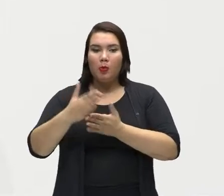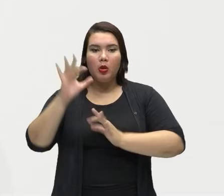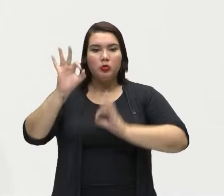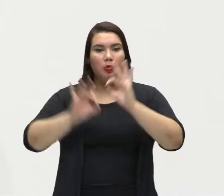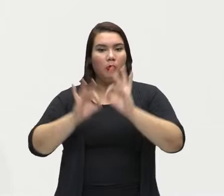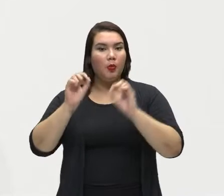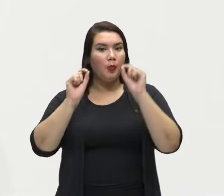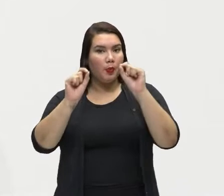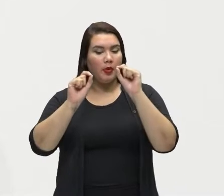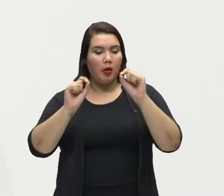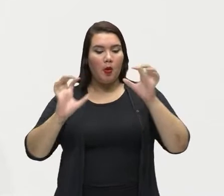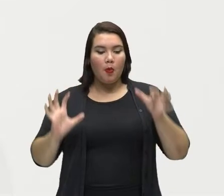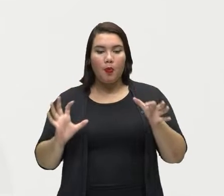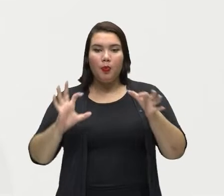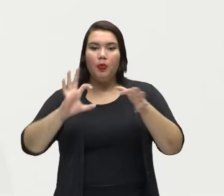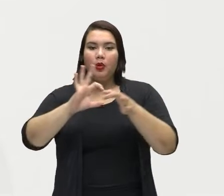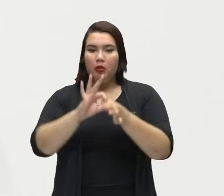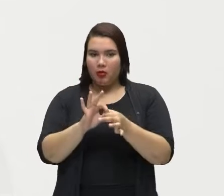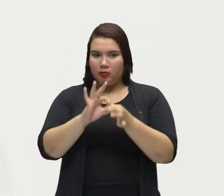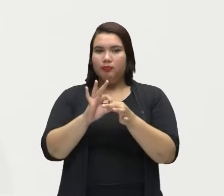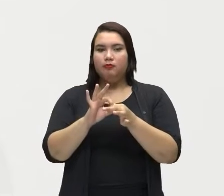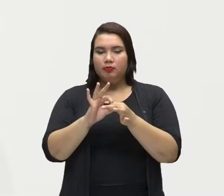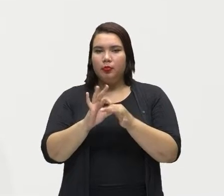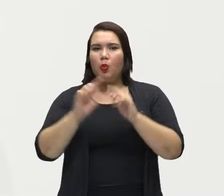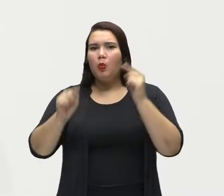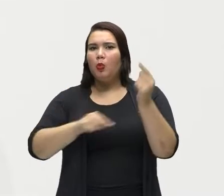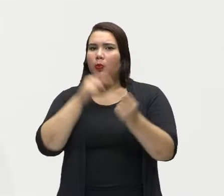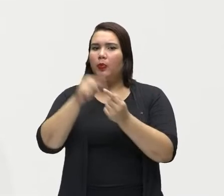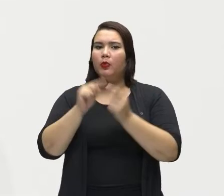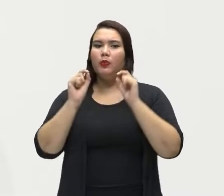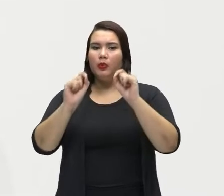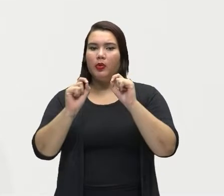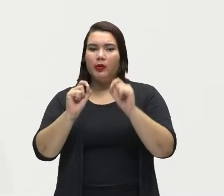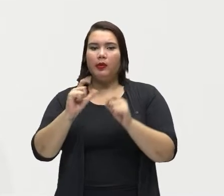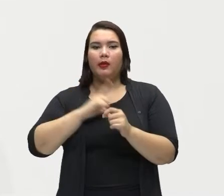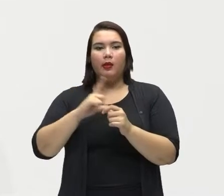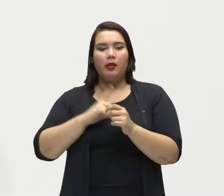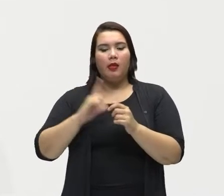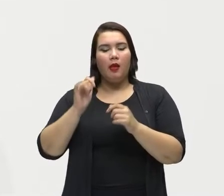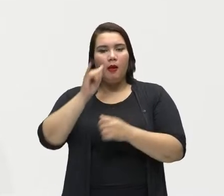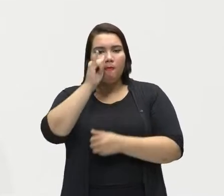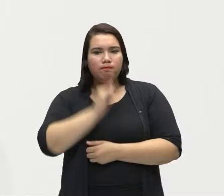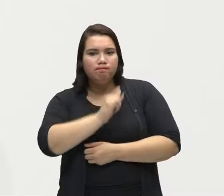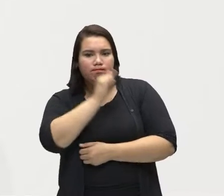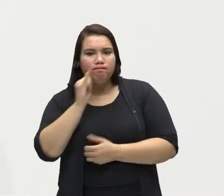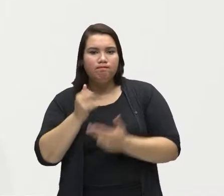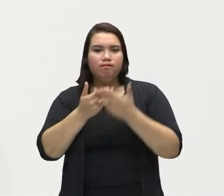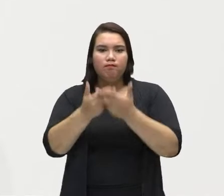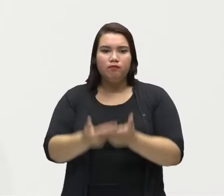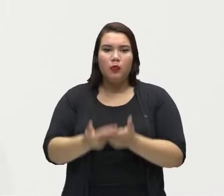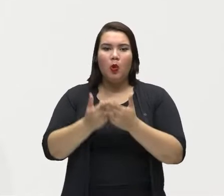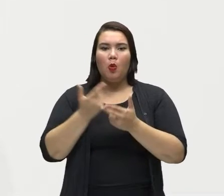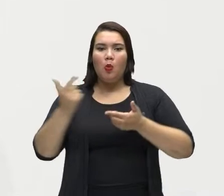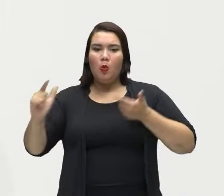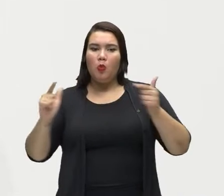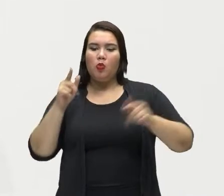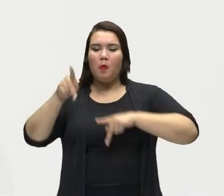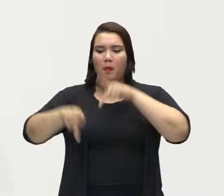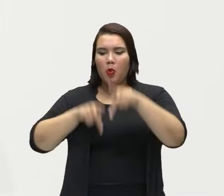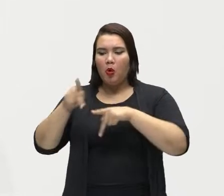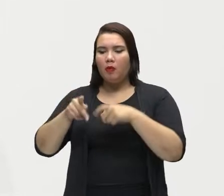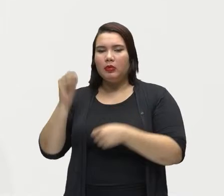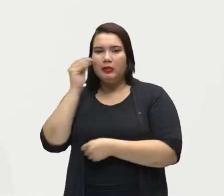processo de unificação com a intenção de resistir à investida de povos nômades que